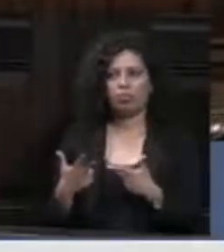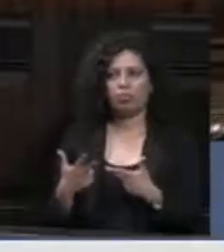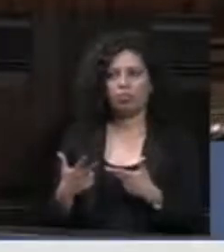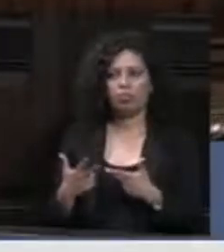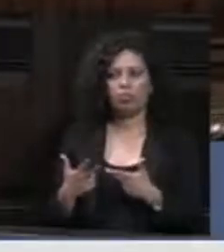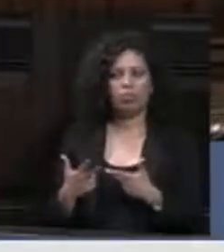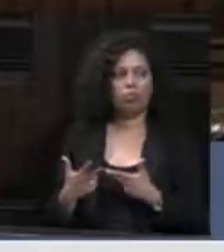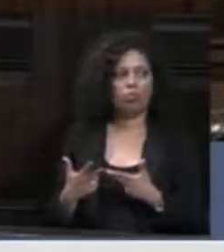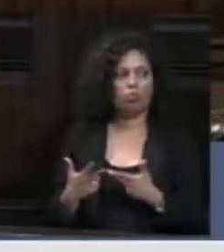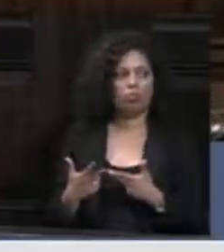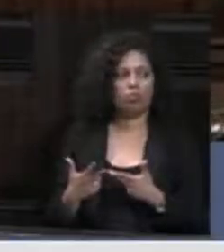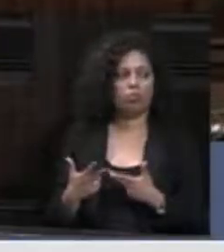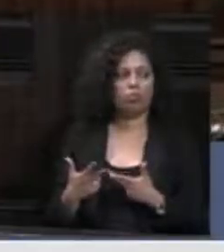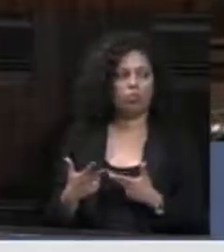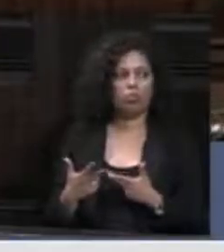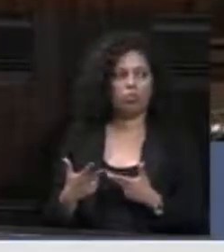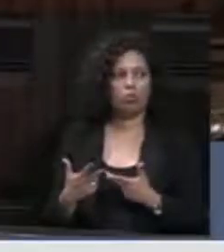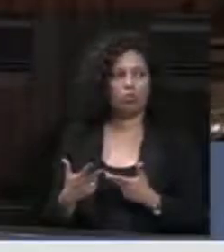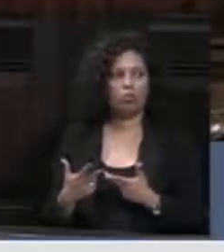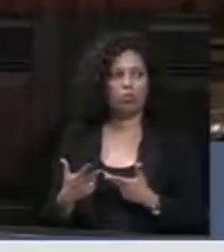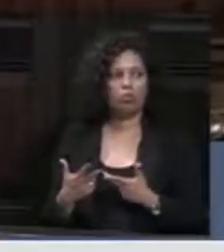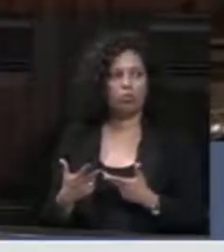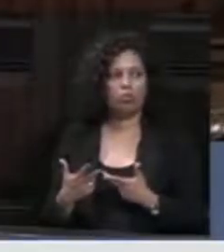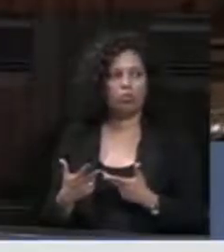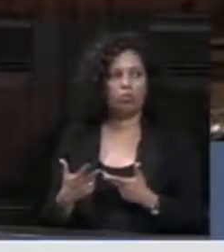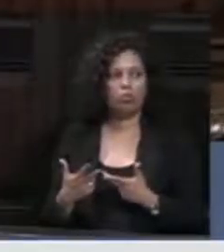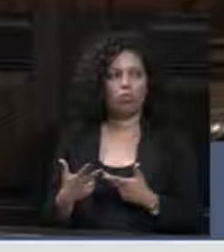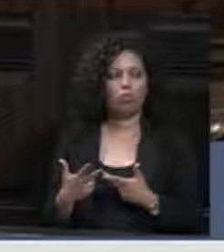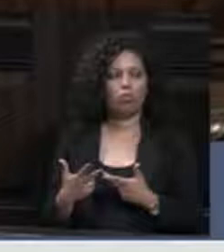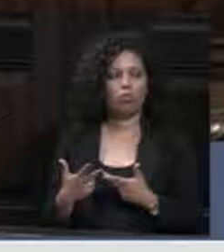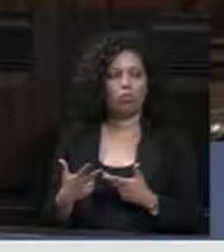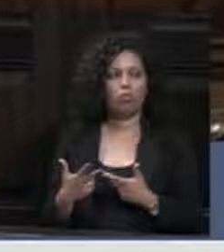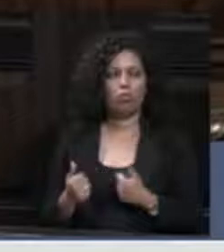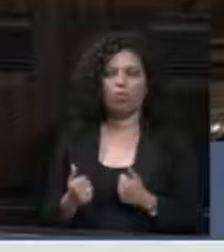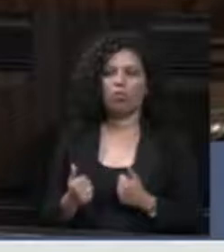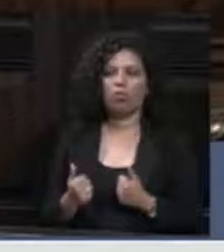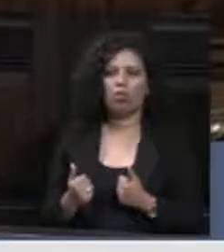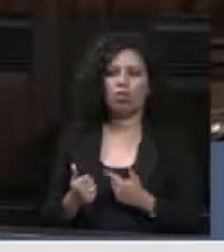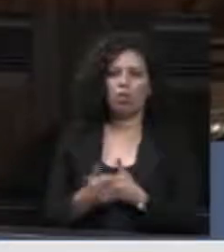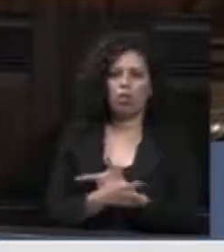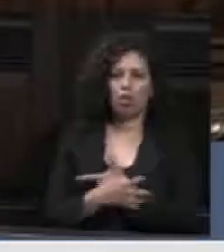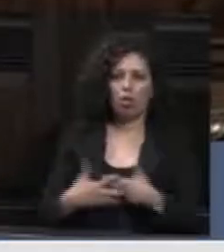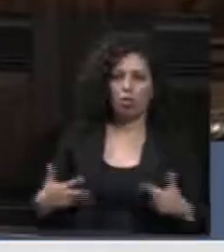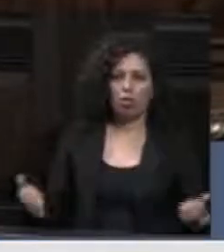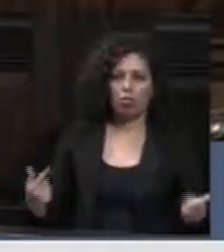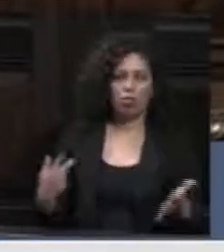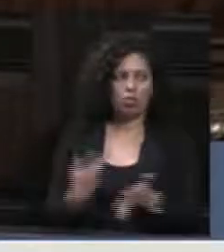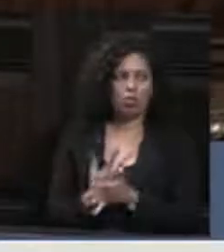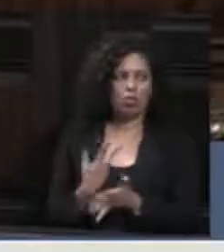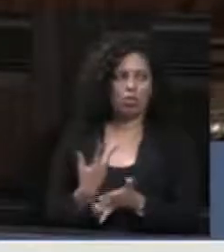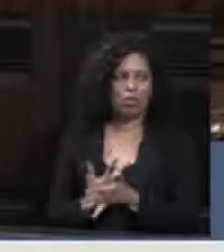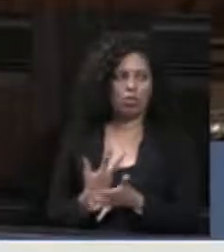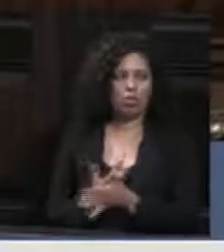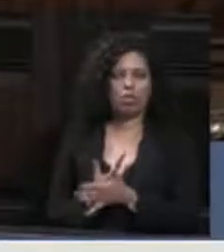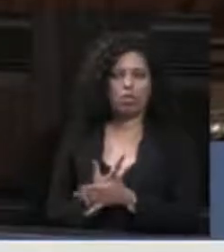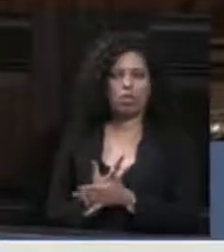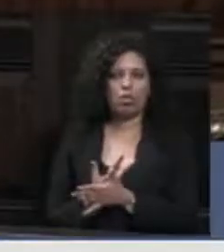ao desassossego e à apreensão que ainda rondam a